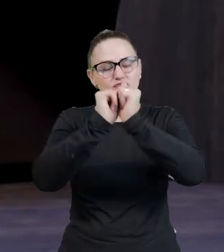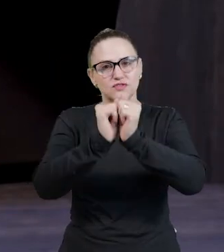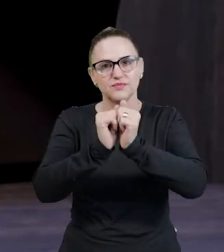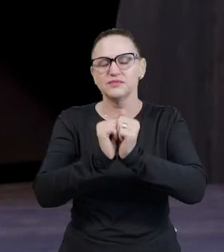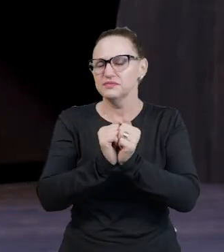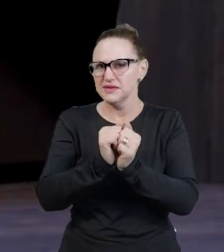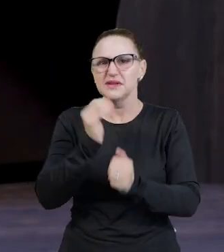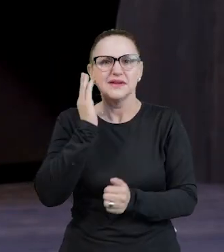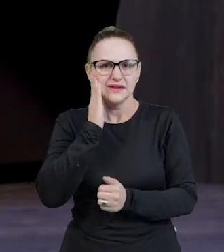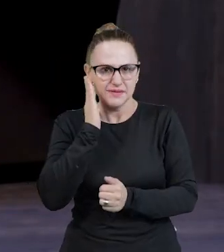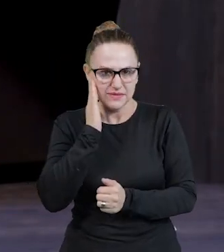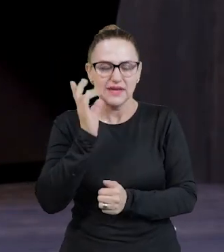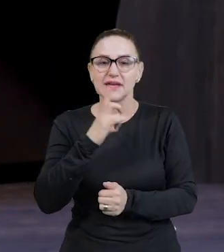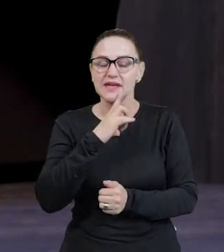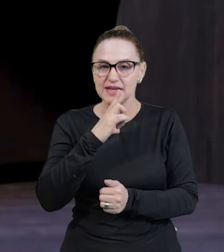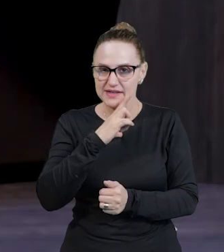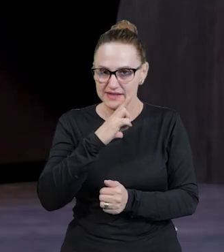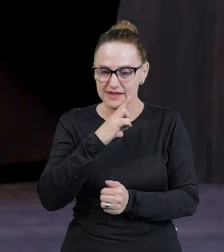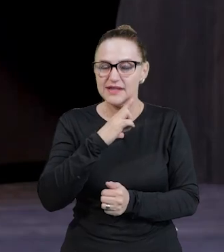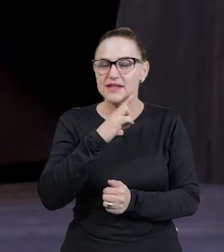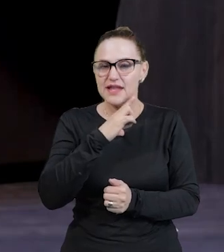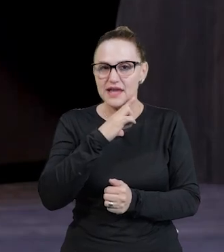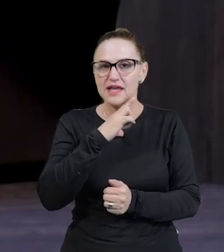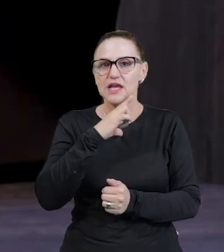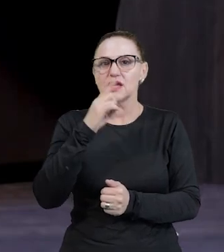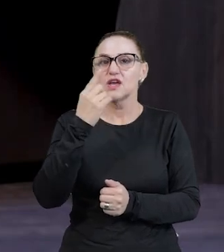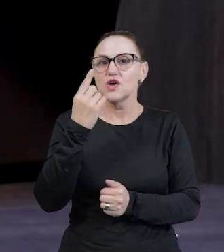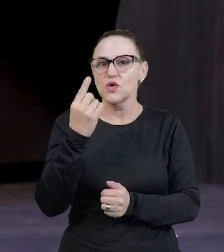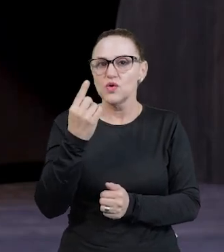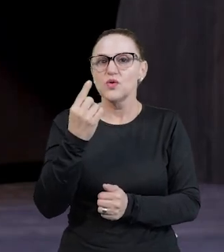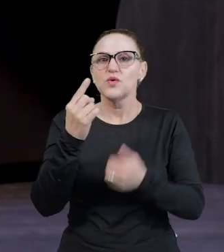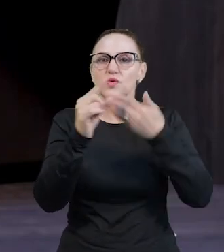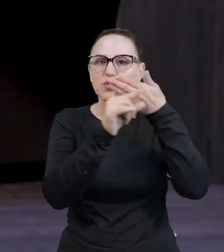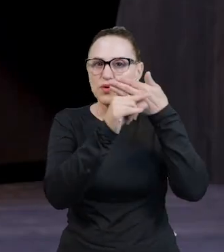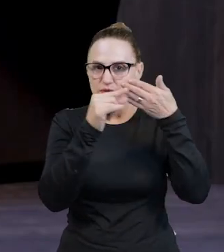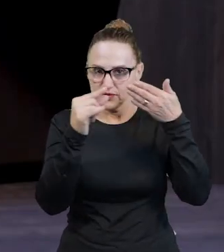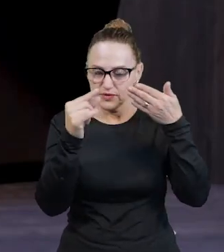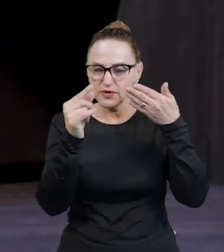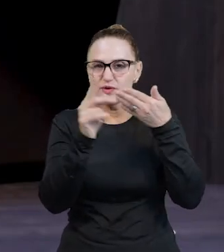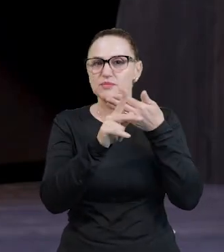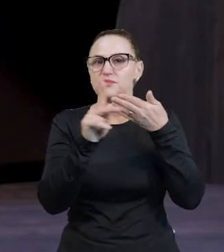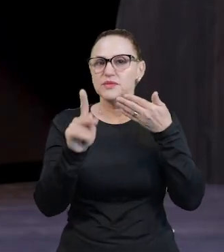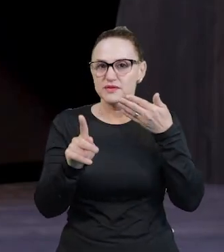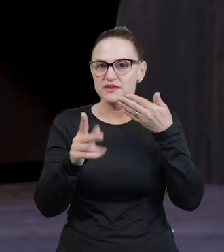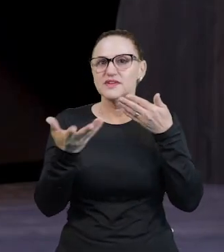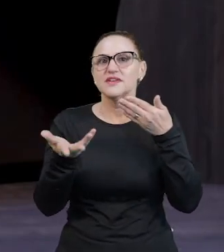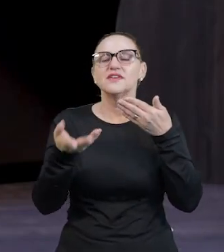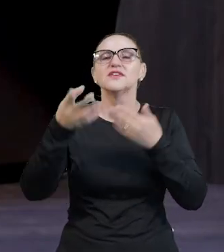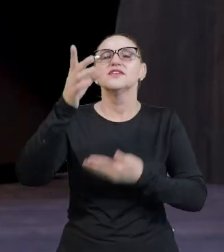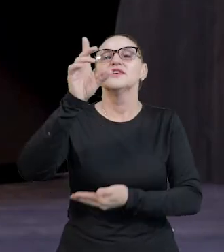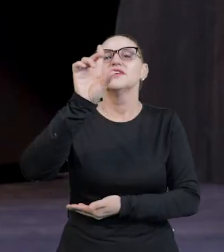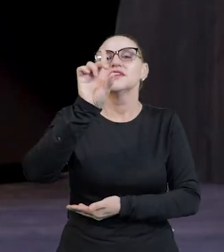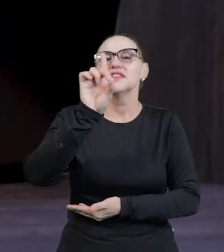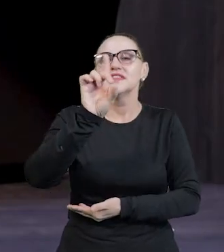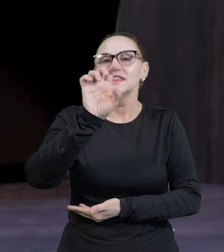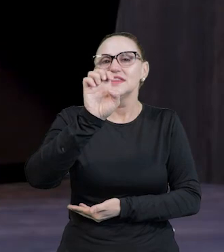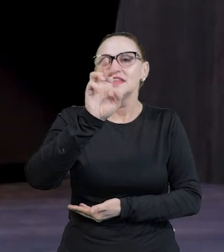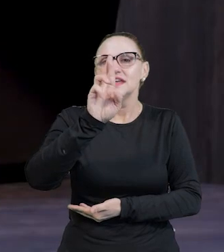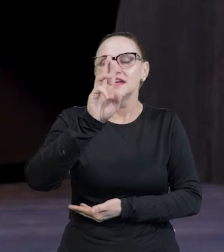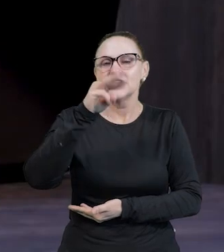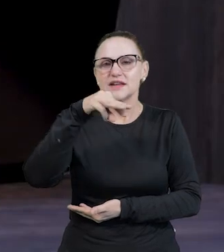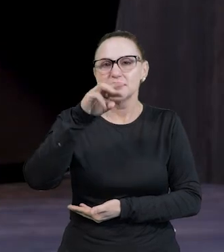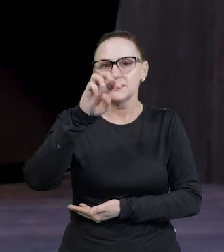que se preocupou com isso? E nós já falamos dele, é o nosso querido Dermeval Saviani. Ele vai